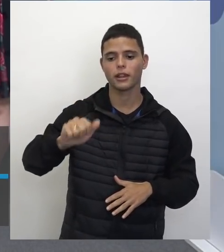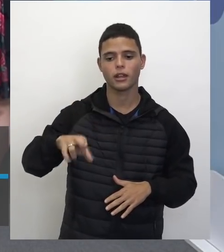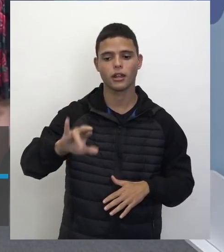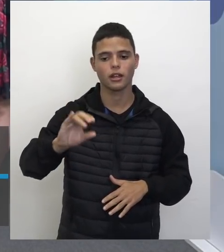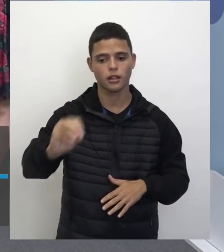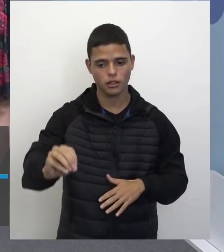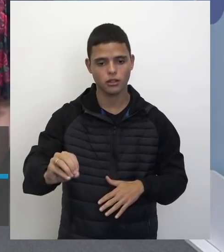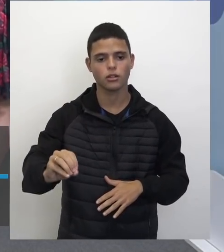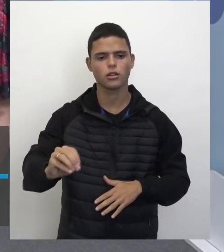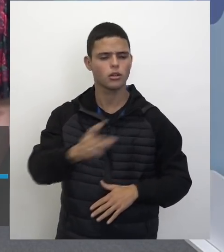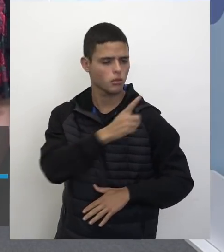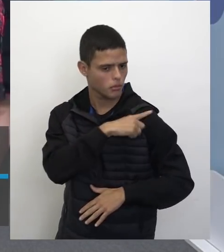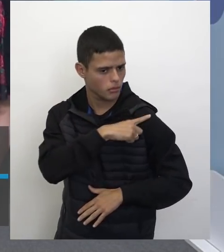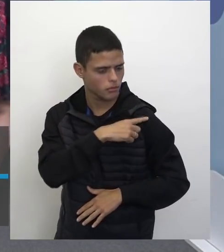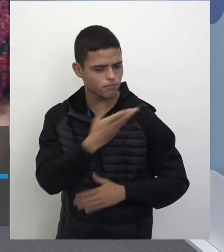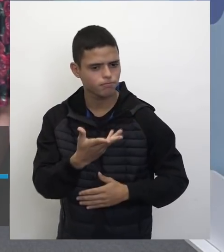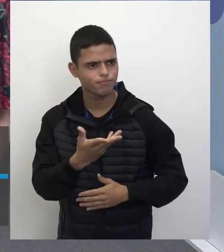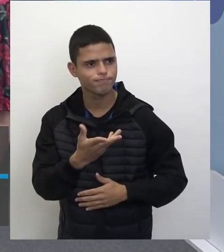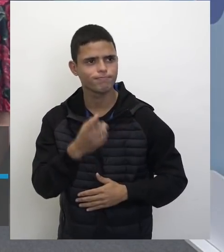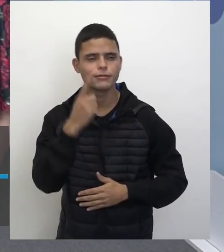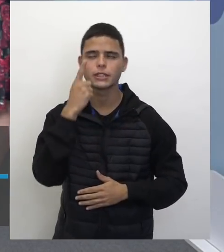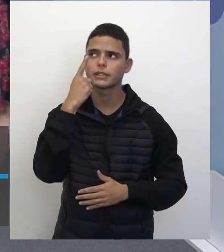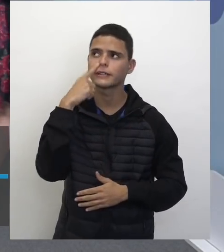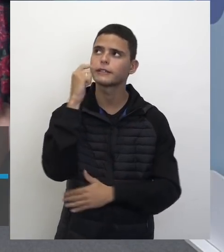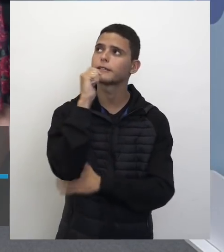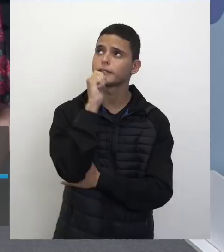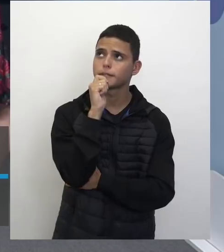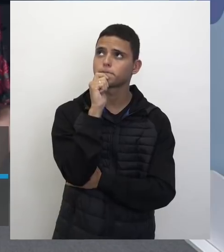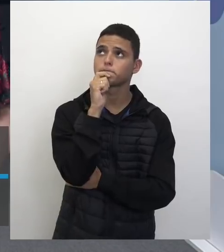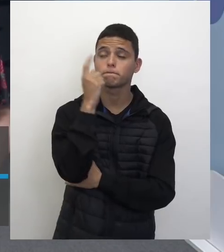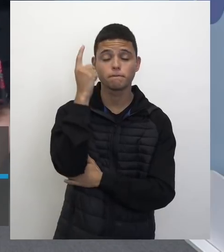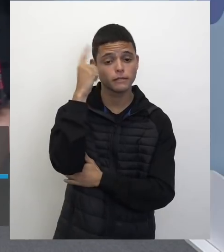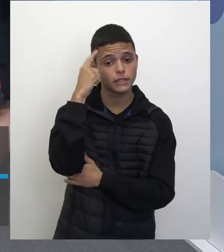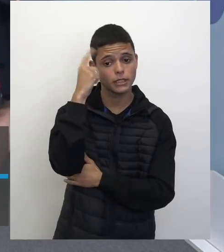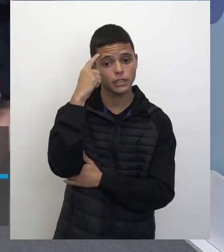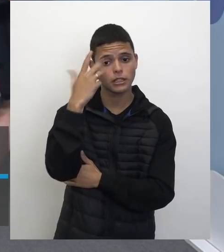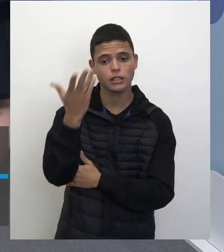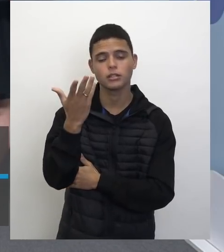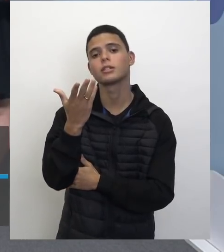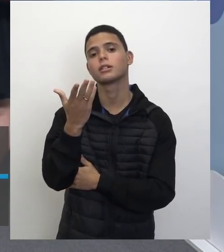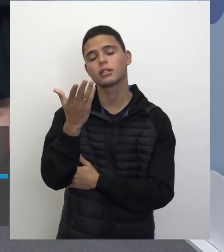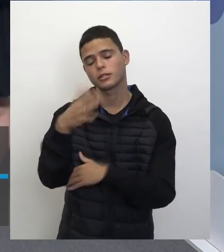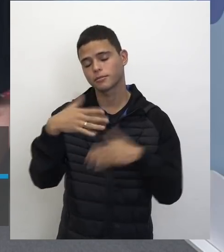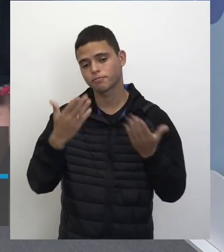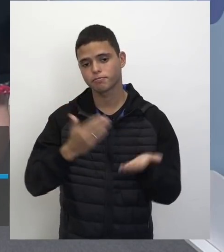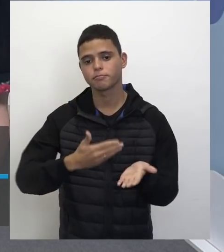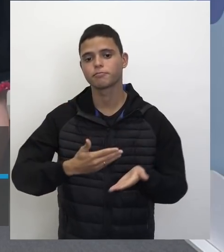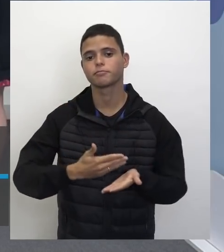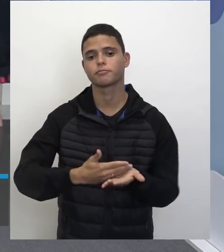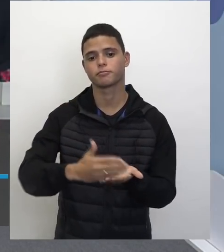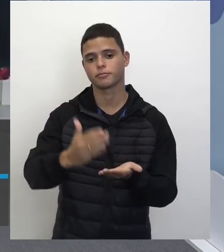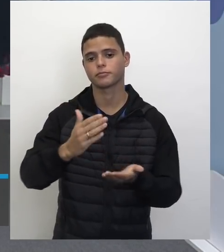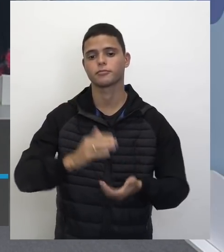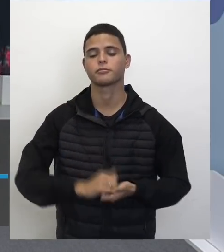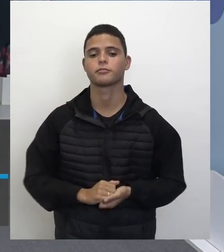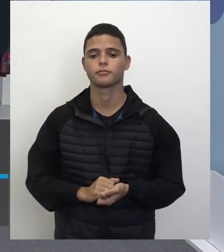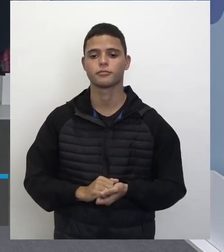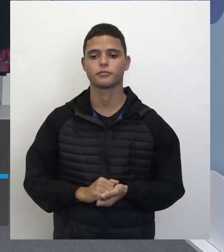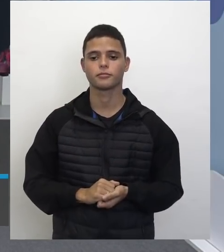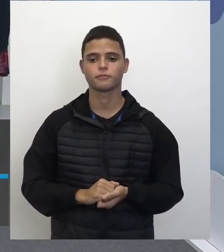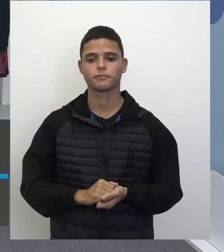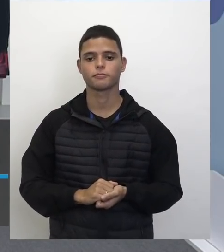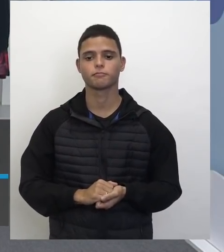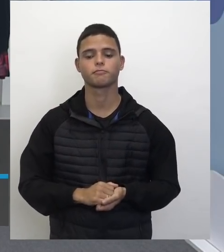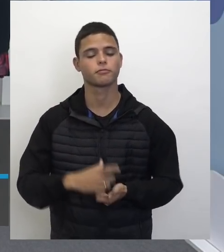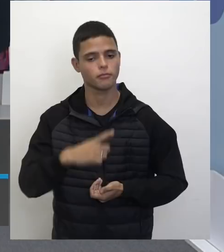primeira série? Eu não tenho certeza se foi só para a primeira série ou pro fundamental. Quer que eu pesquise? É isso. Não, está lá